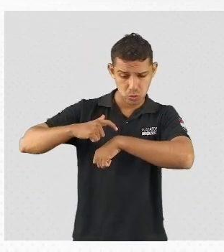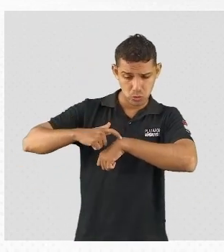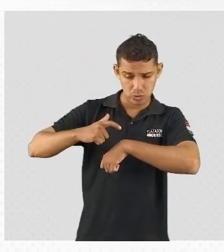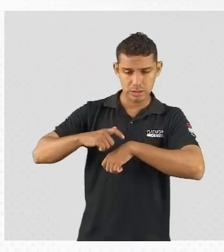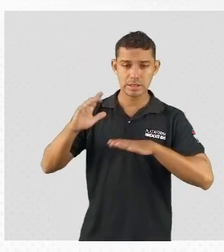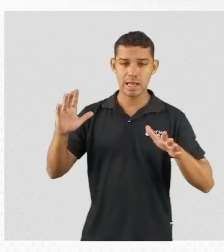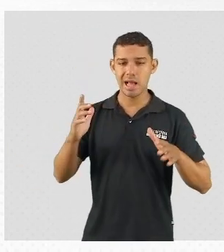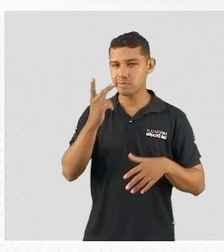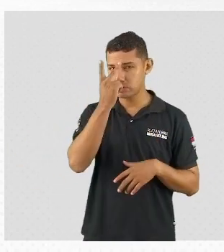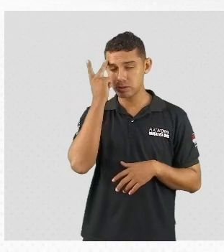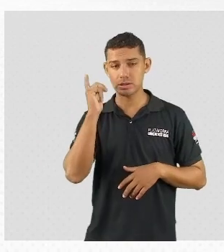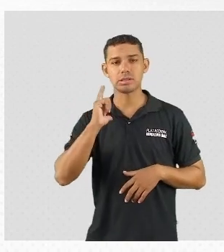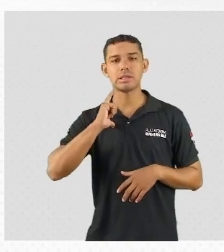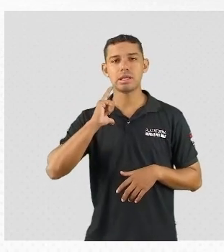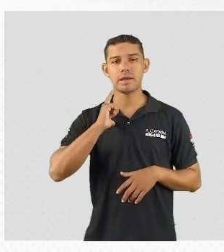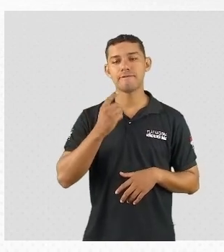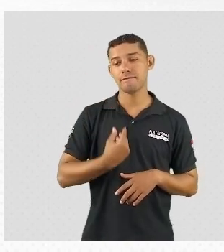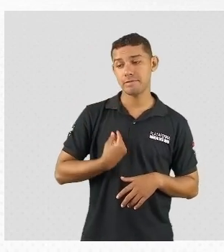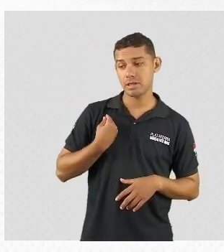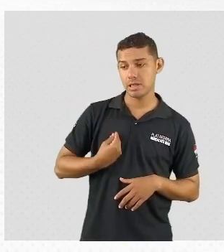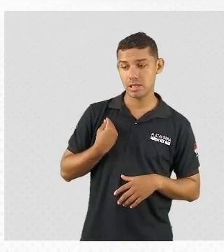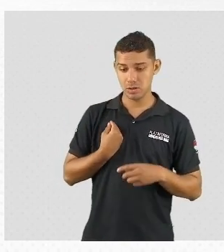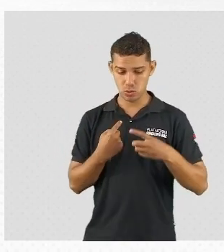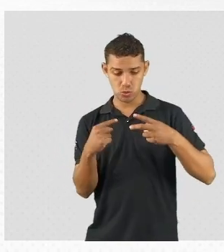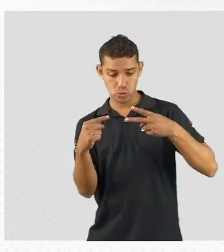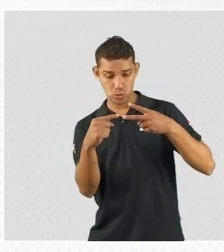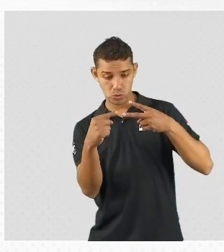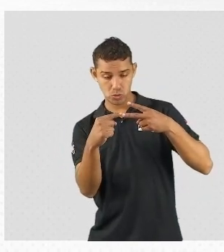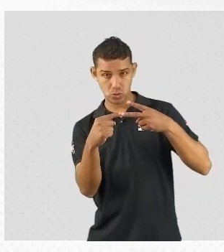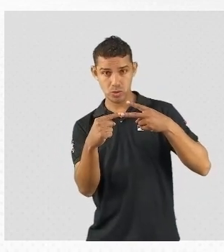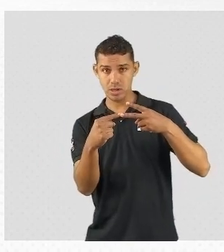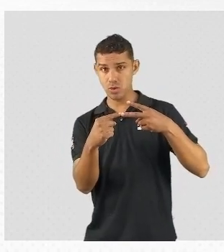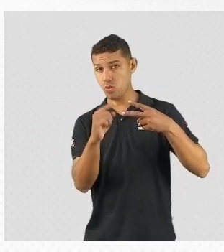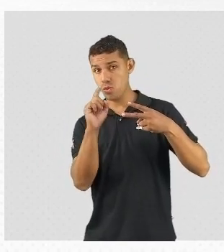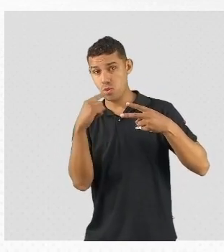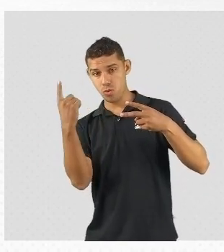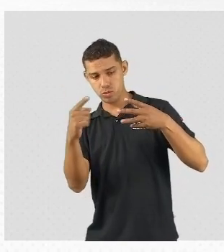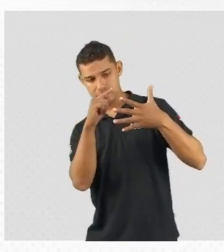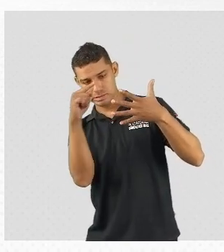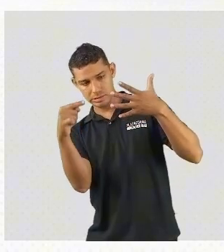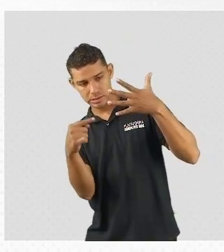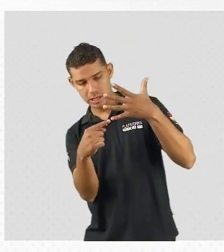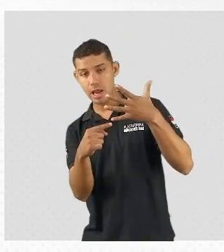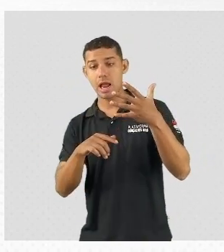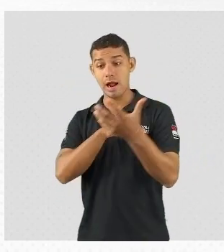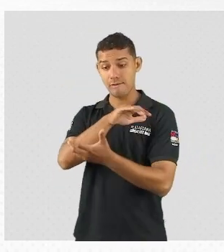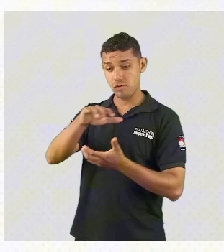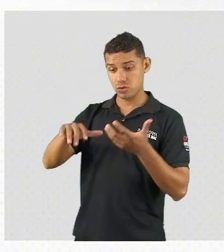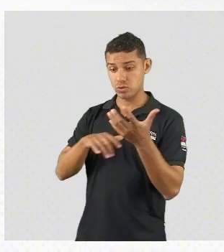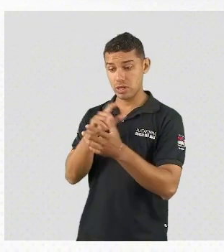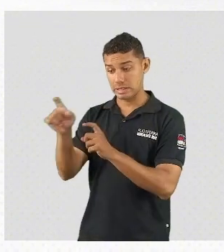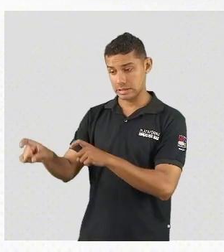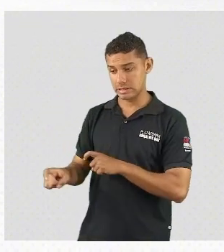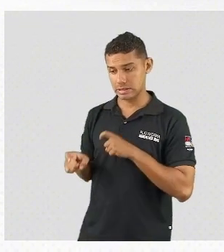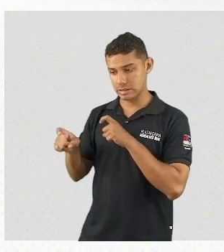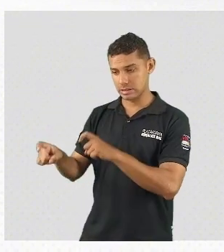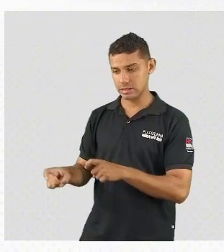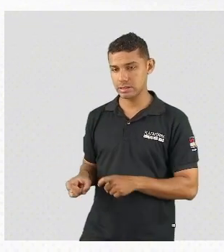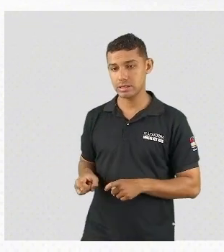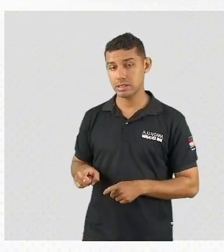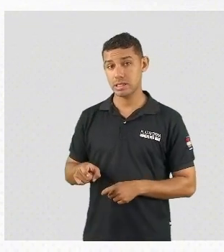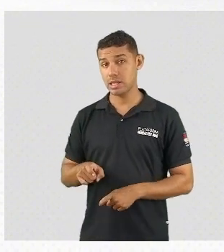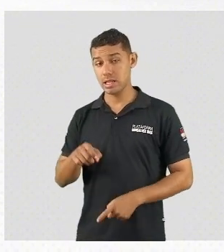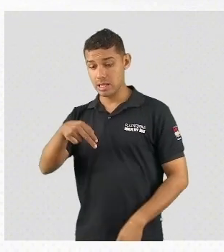alguém não está no Paleolítico, alguém já está lá na frente, já chegou na Revolução Agrícola, no Neolítico. Então,